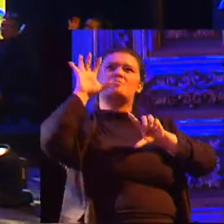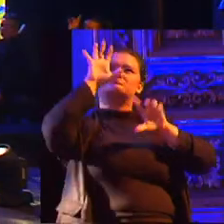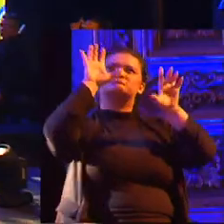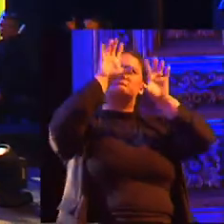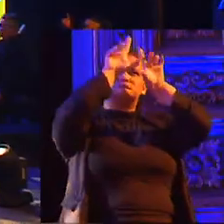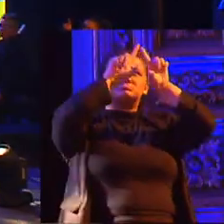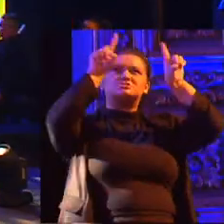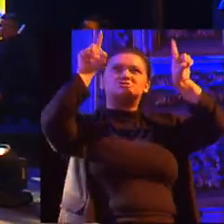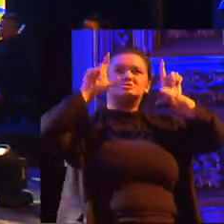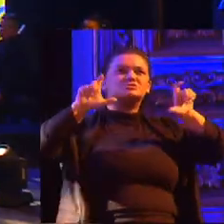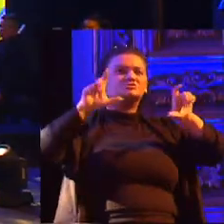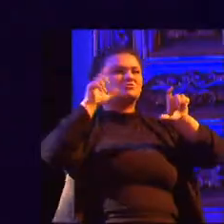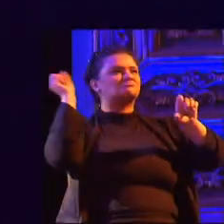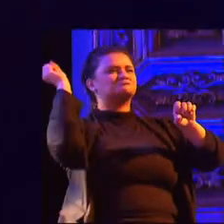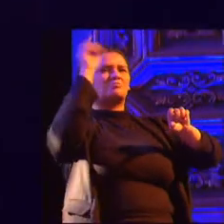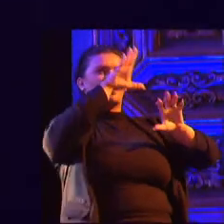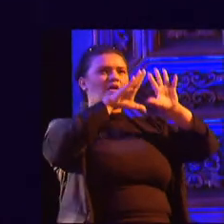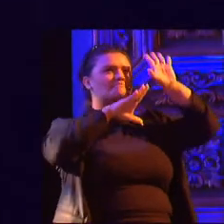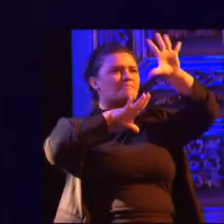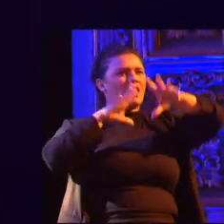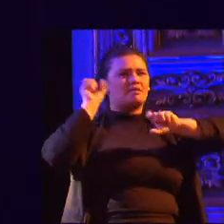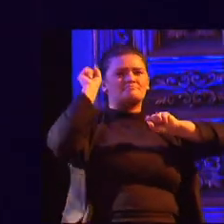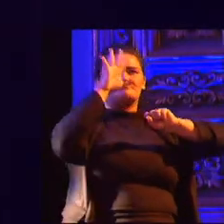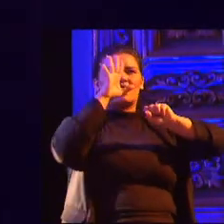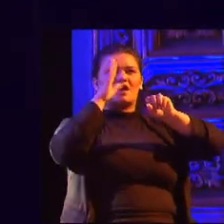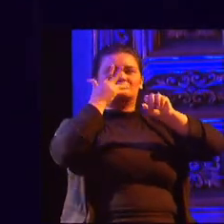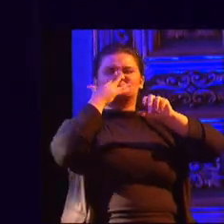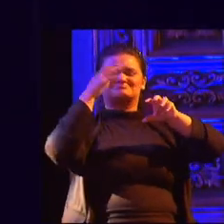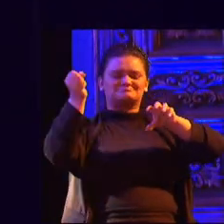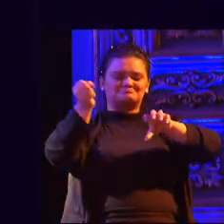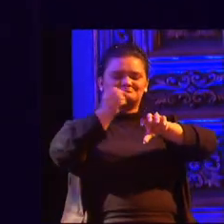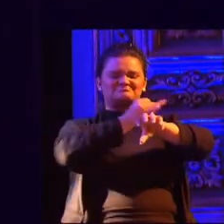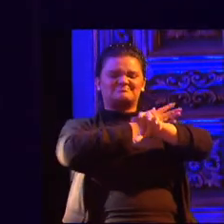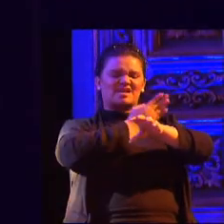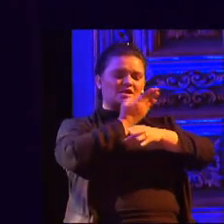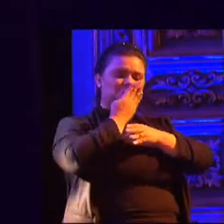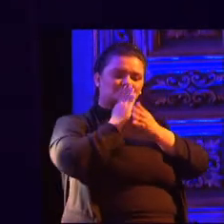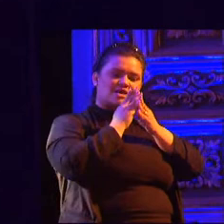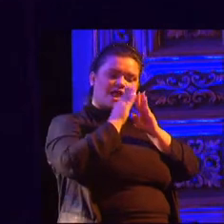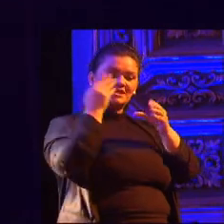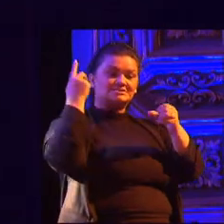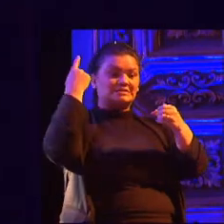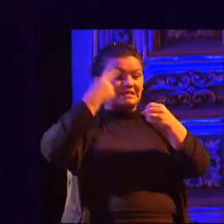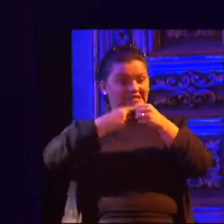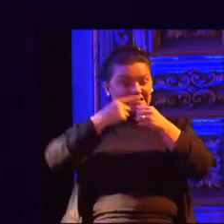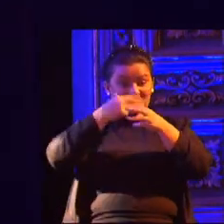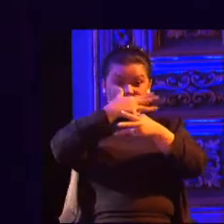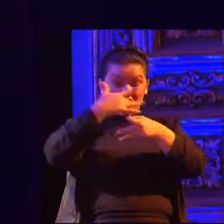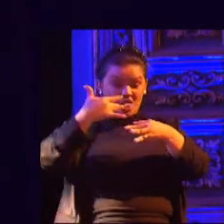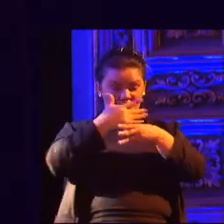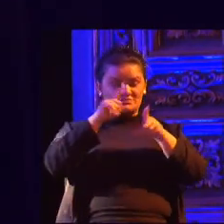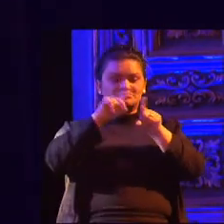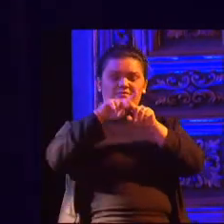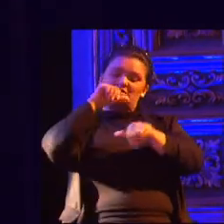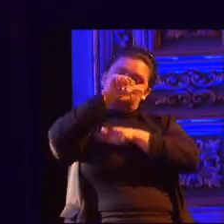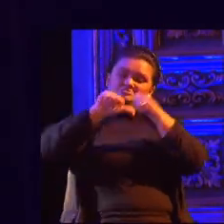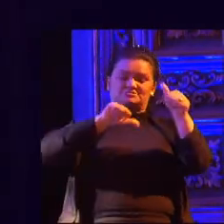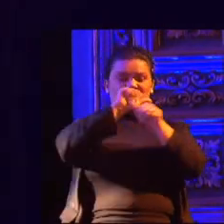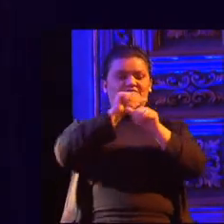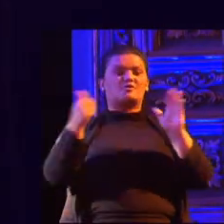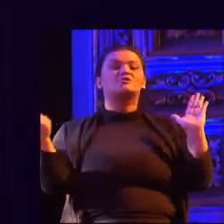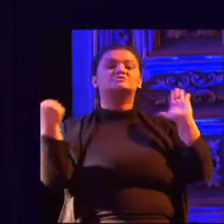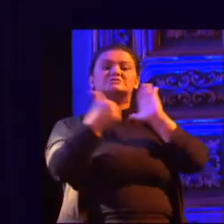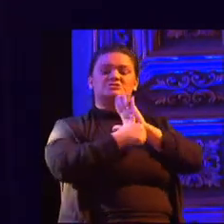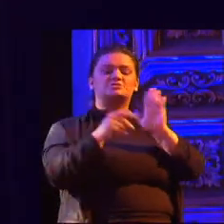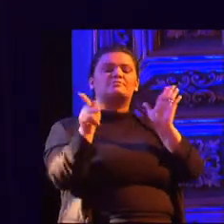som, efeitos, luzes, que transbordam dos bairros periféricos de Belém e se transformaram em uma identidade da